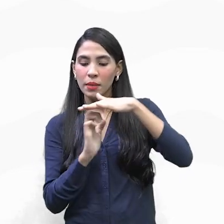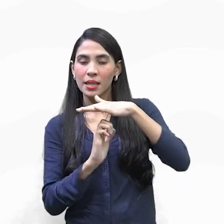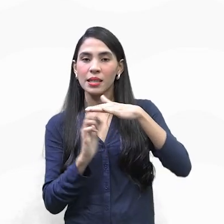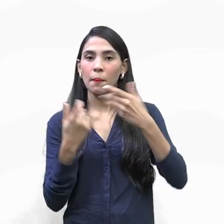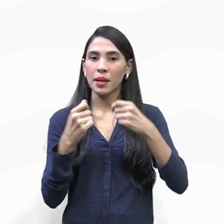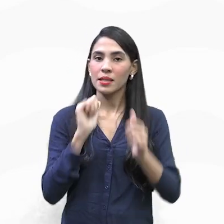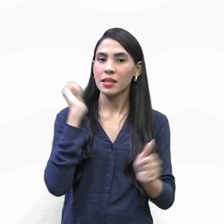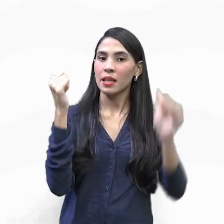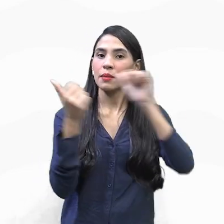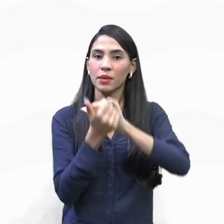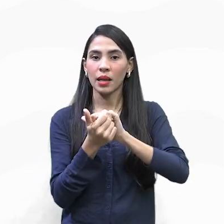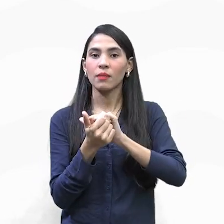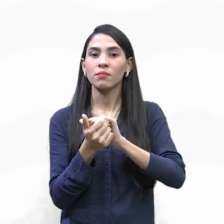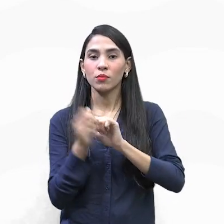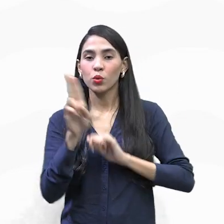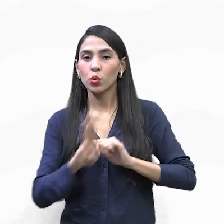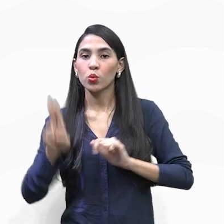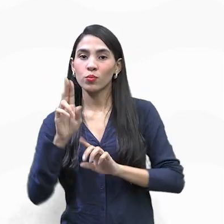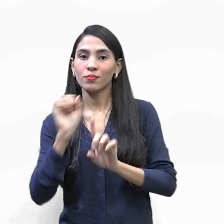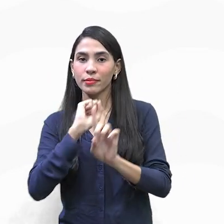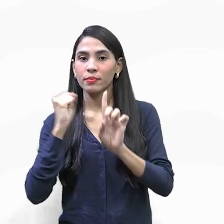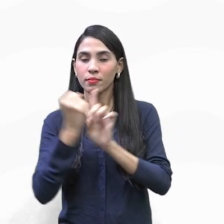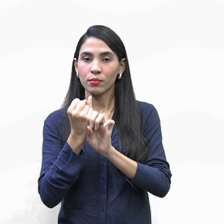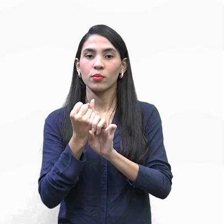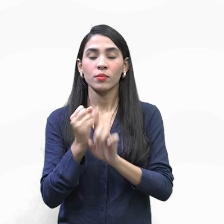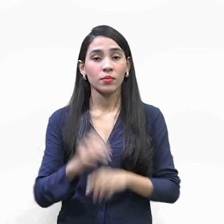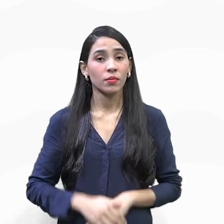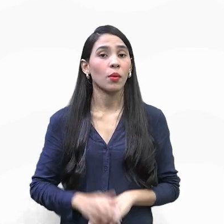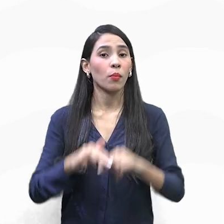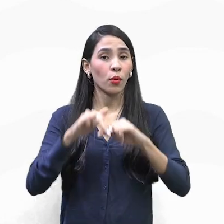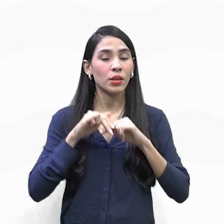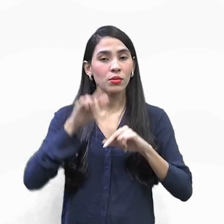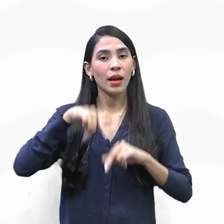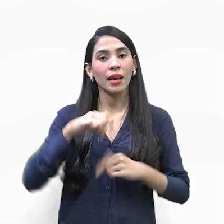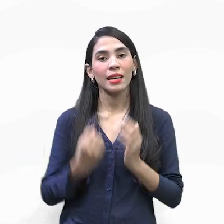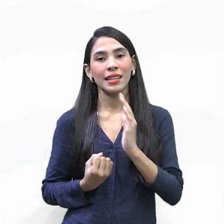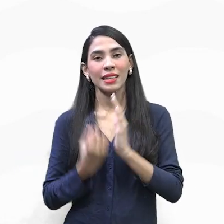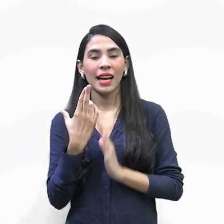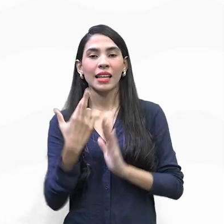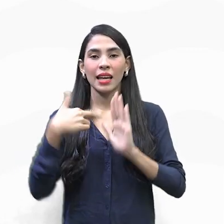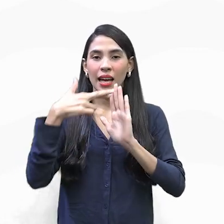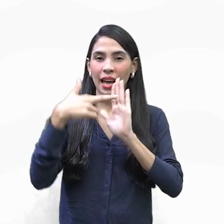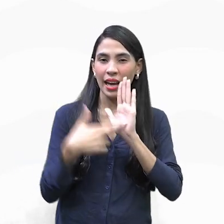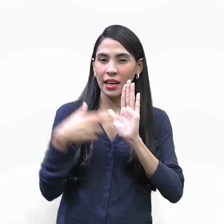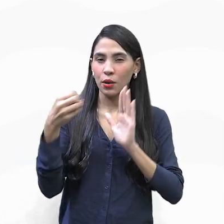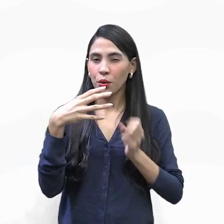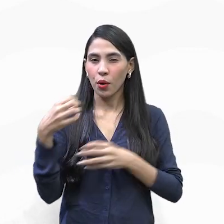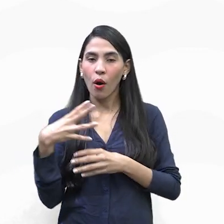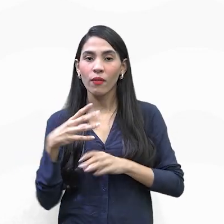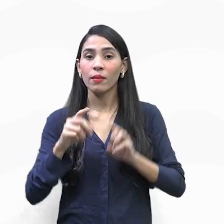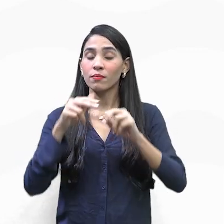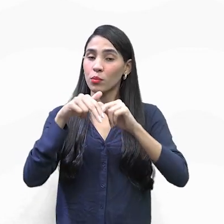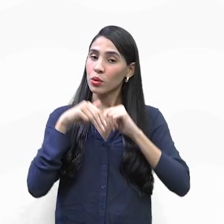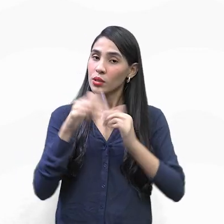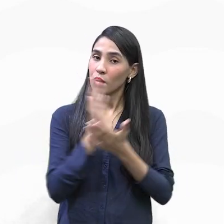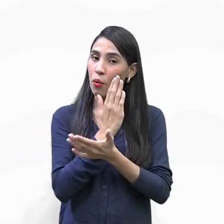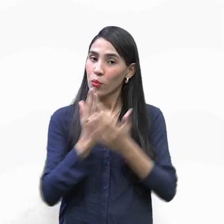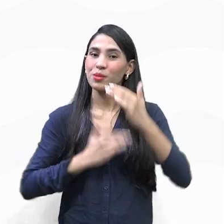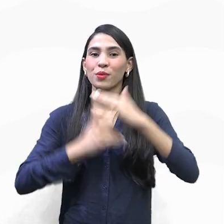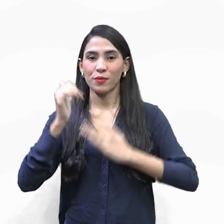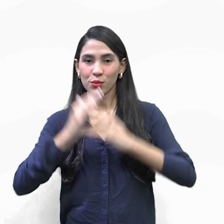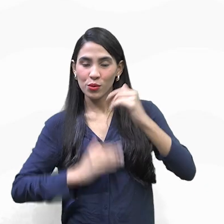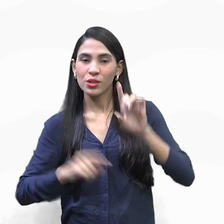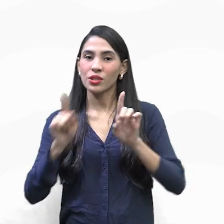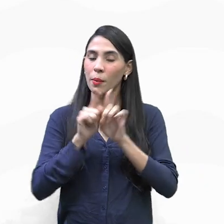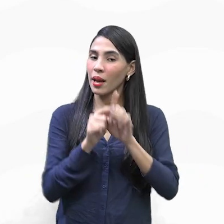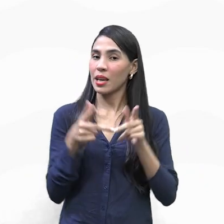às mudanças dos hábitos de consumo da população. E para isso, pessoal, são criadas novas demandas. E com isso, pessoal, algumas profissões também